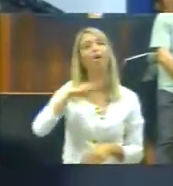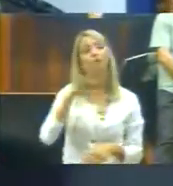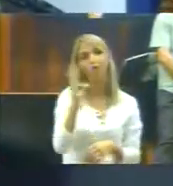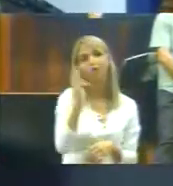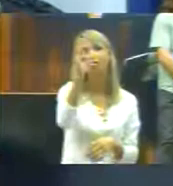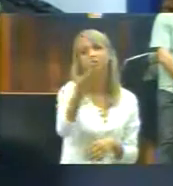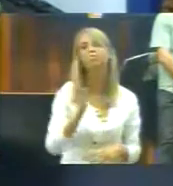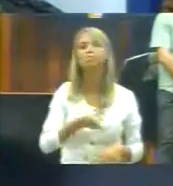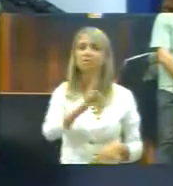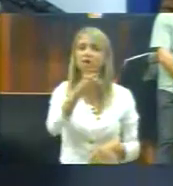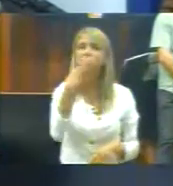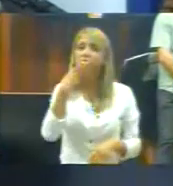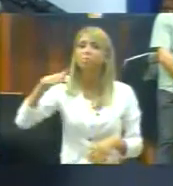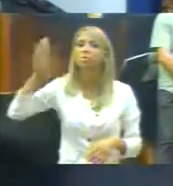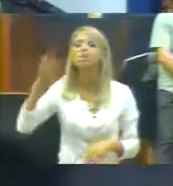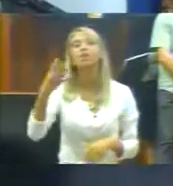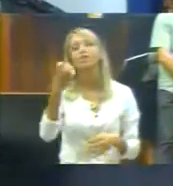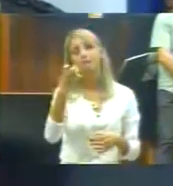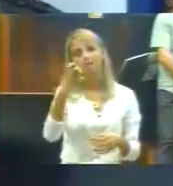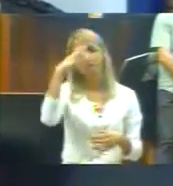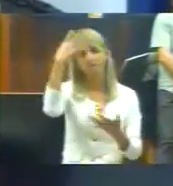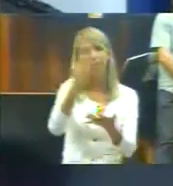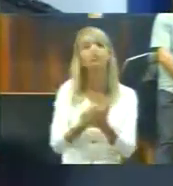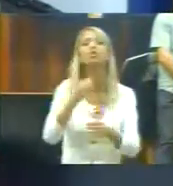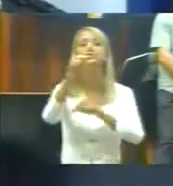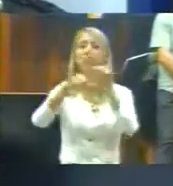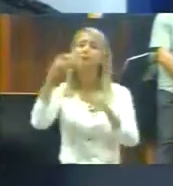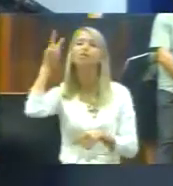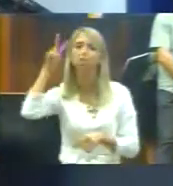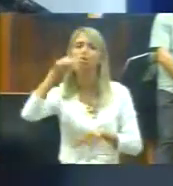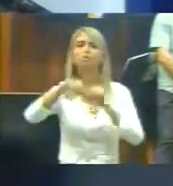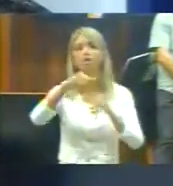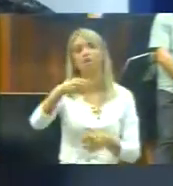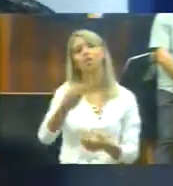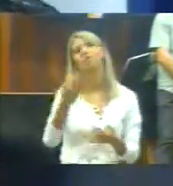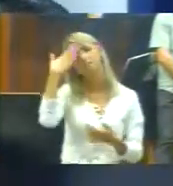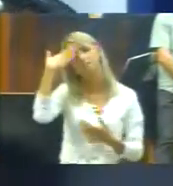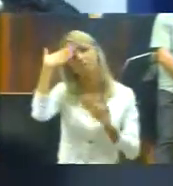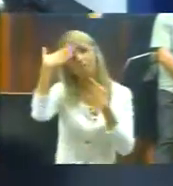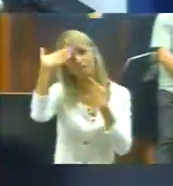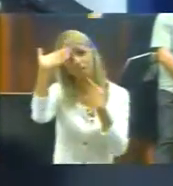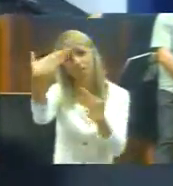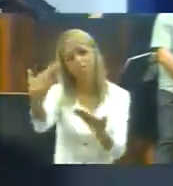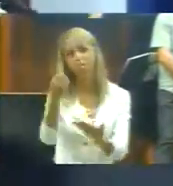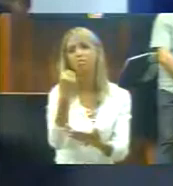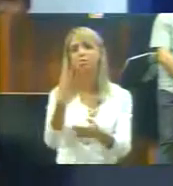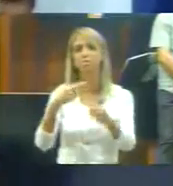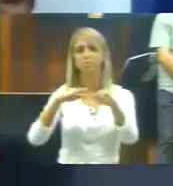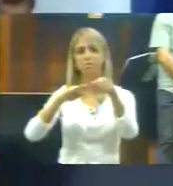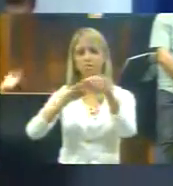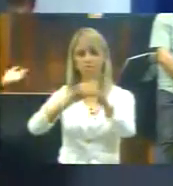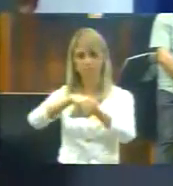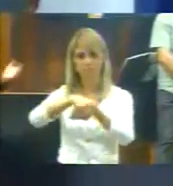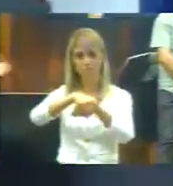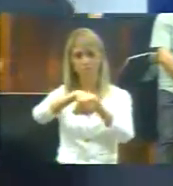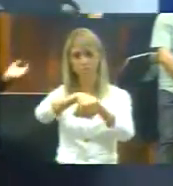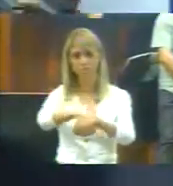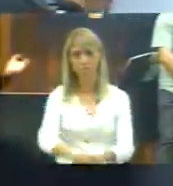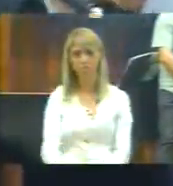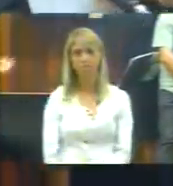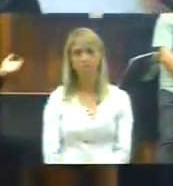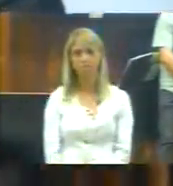prometemos e nos comprometemos com vocês que essa história vai ser mudada pelas nossas mãos. Muito obrigado e boa noite.